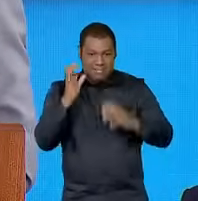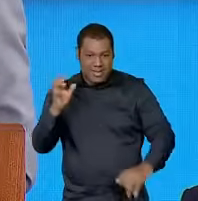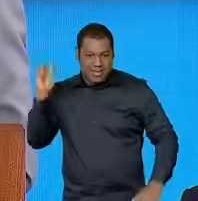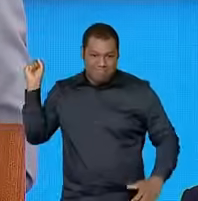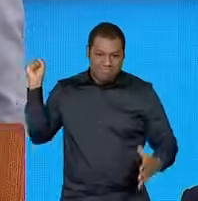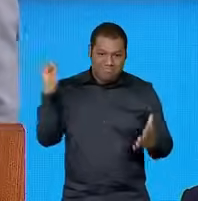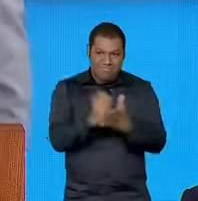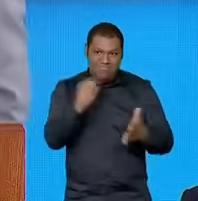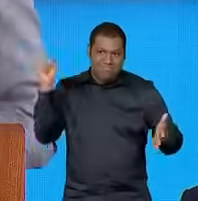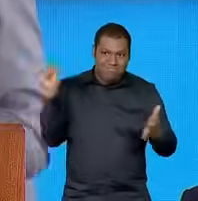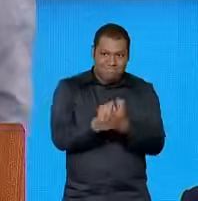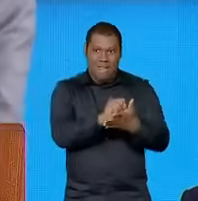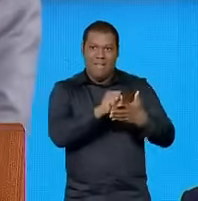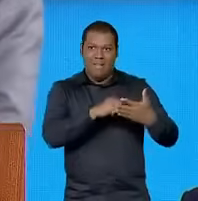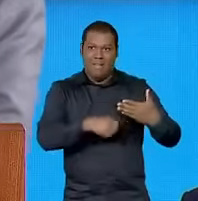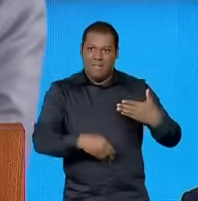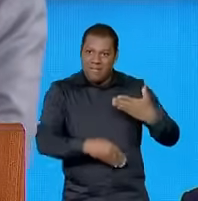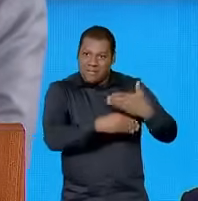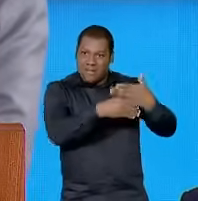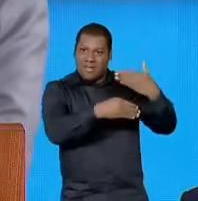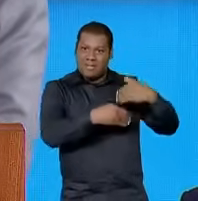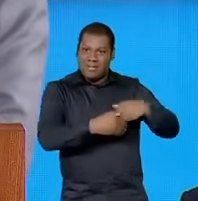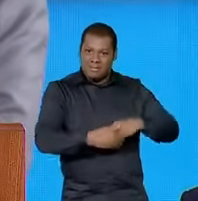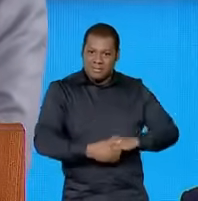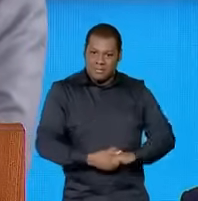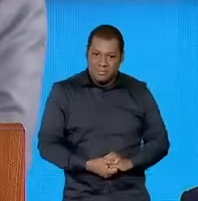noção de que pobre tem gosto,